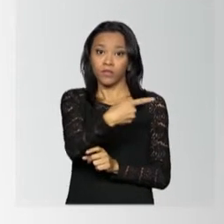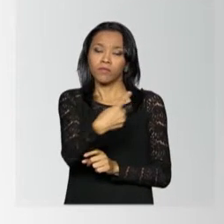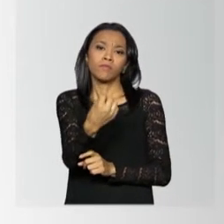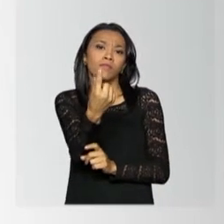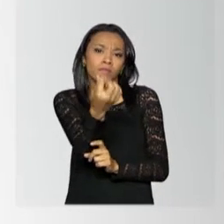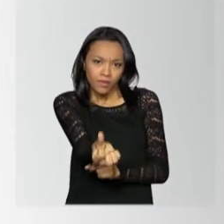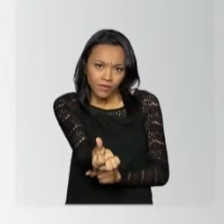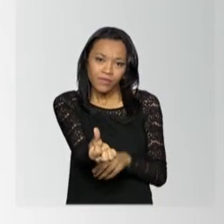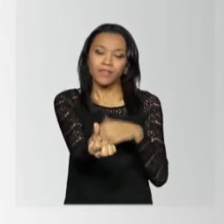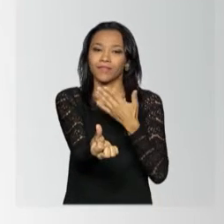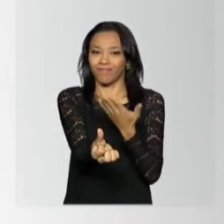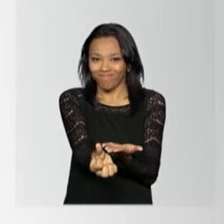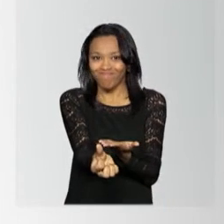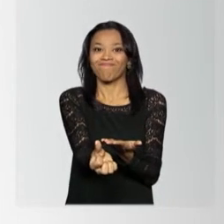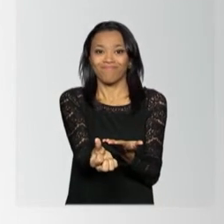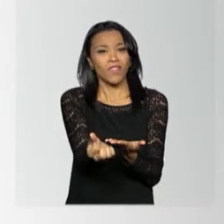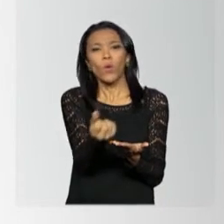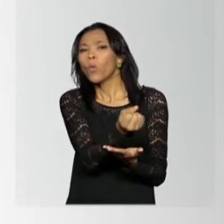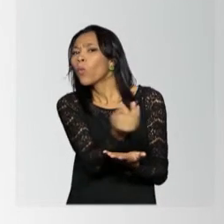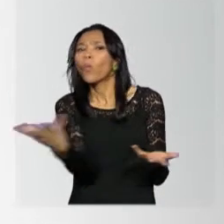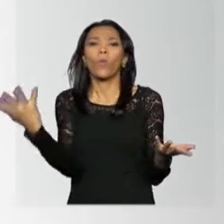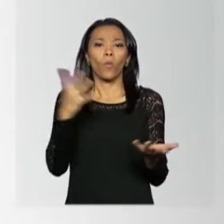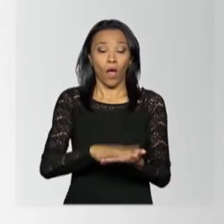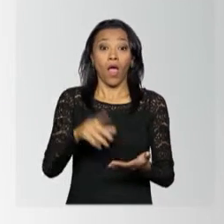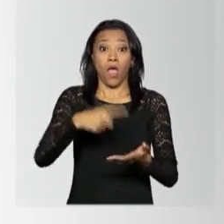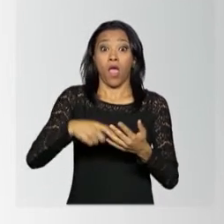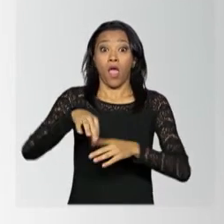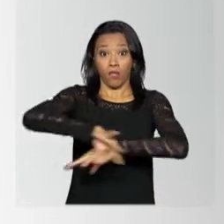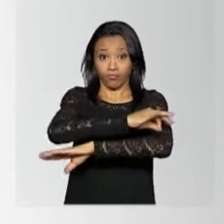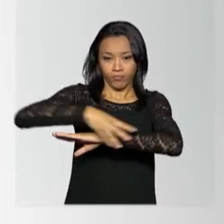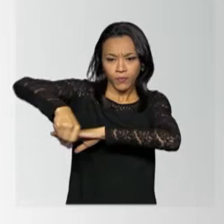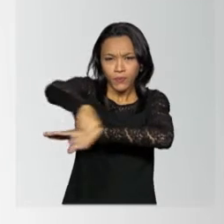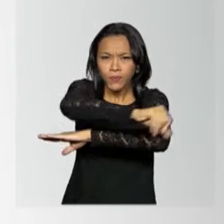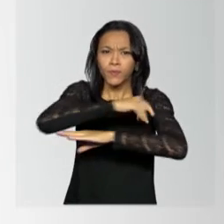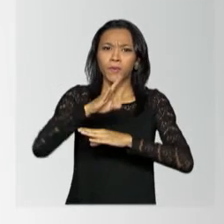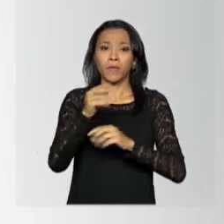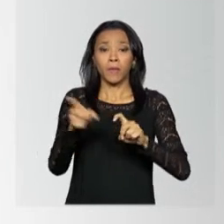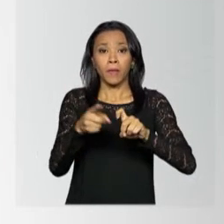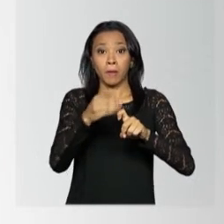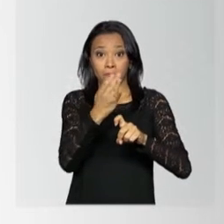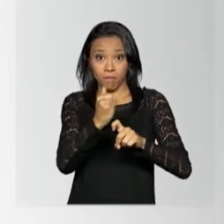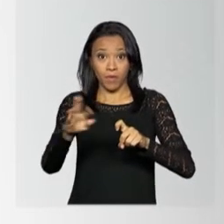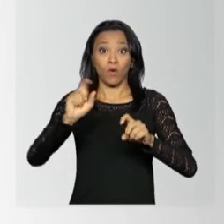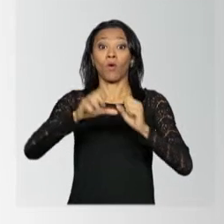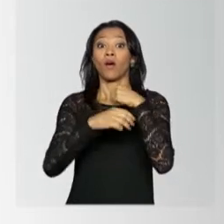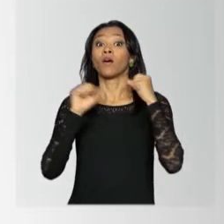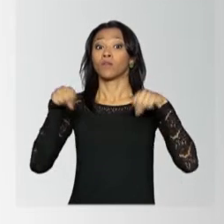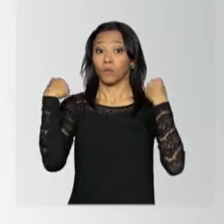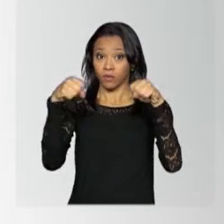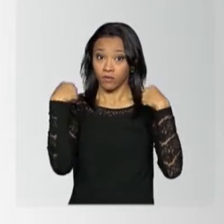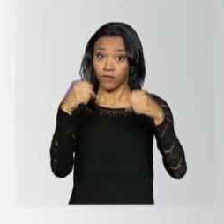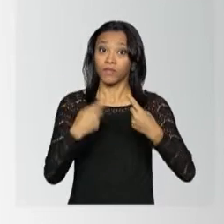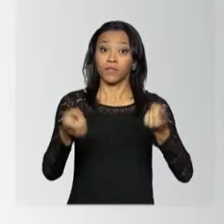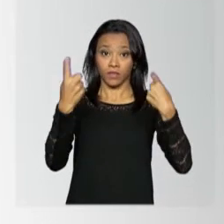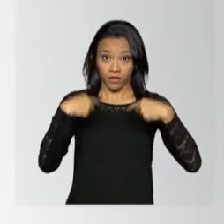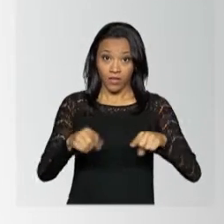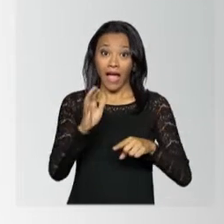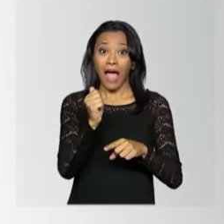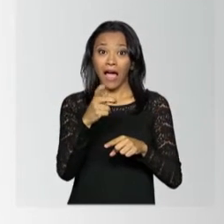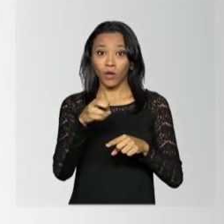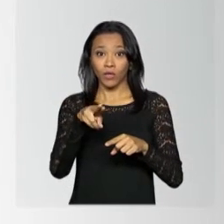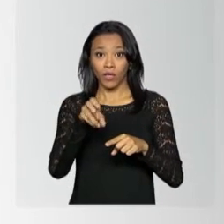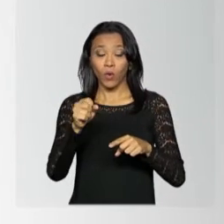ENAD 2016. São eles: Agronomia, Biomedicina e Educação Física,